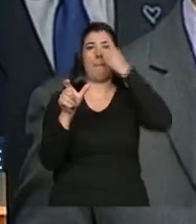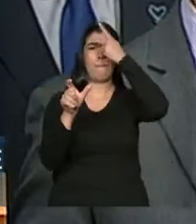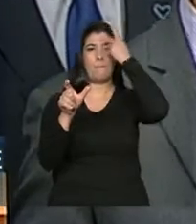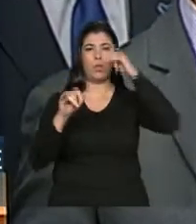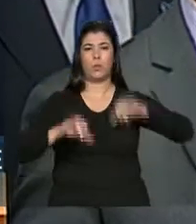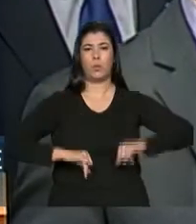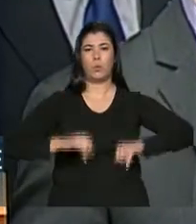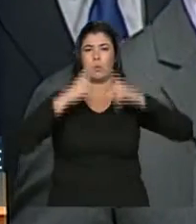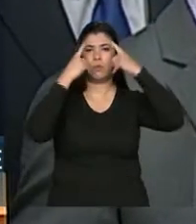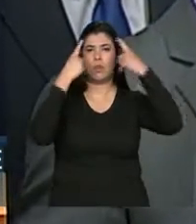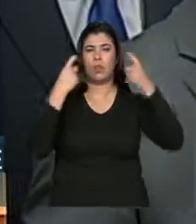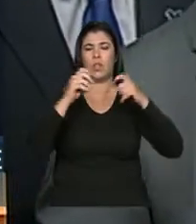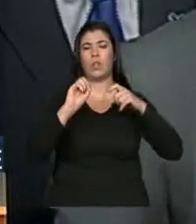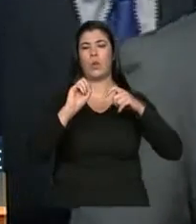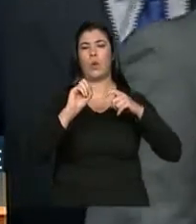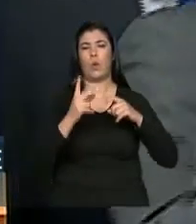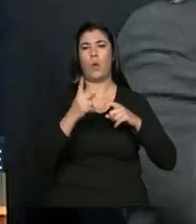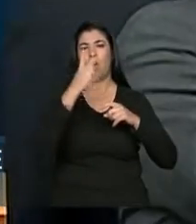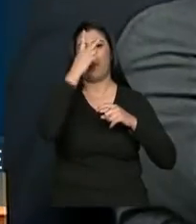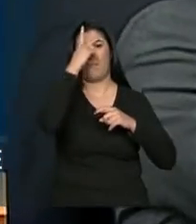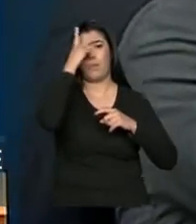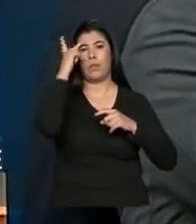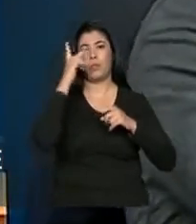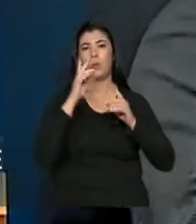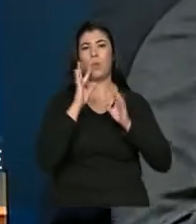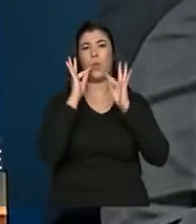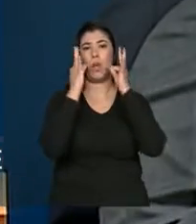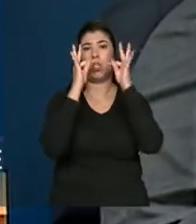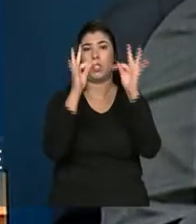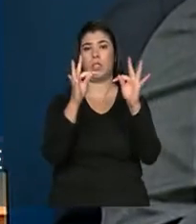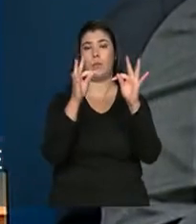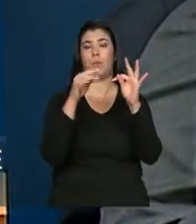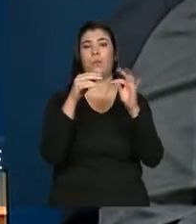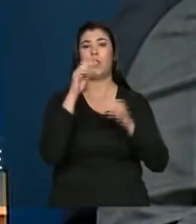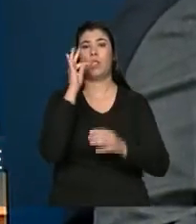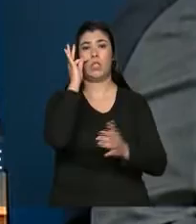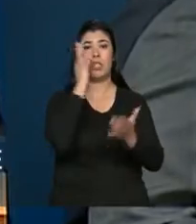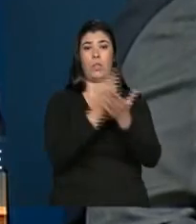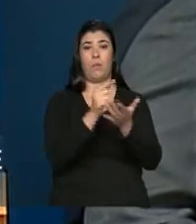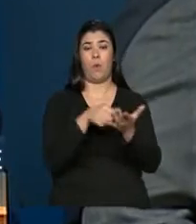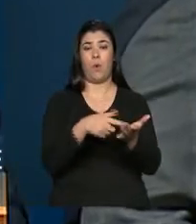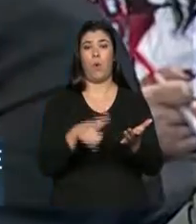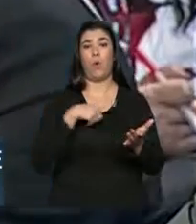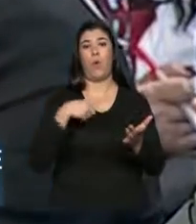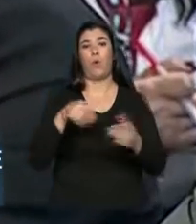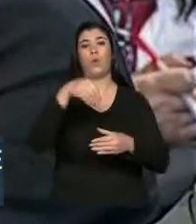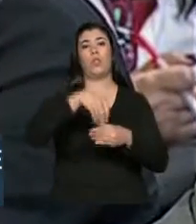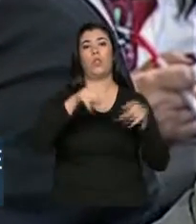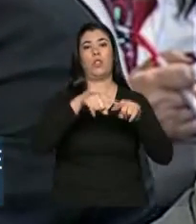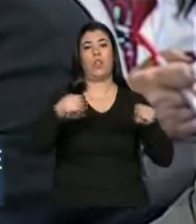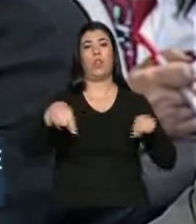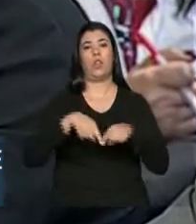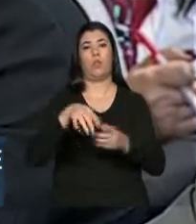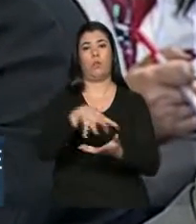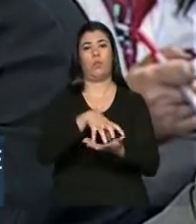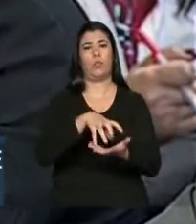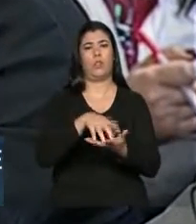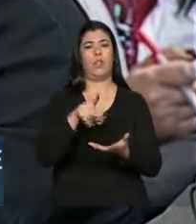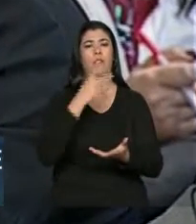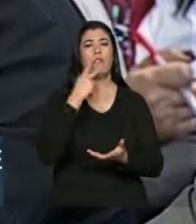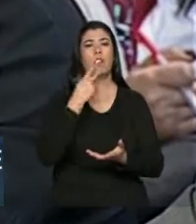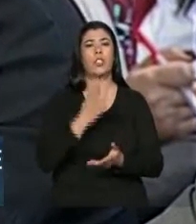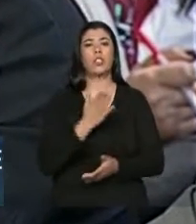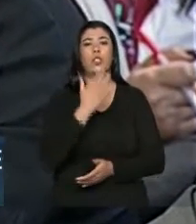testemunha fazendo um registro no consulado, uma denúncia no consulado. Você pode ter... Mas a tabela fala em